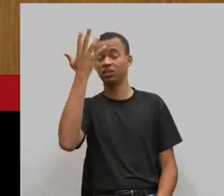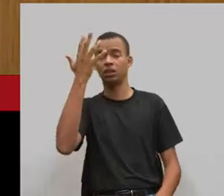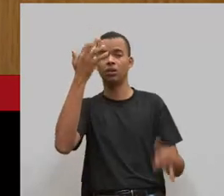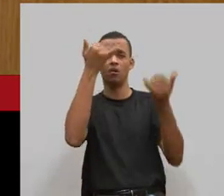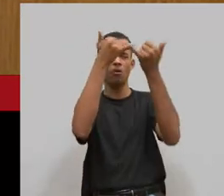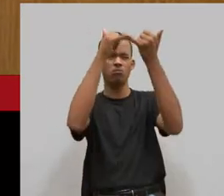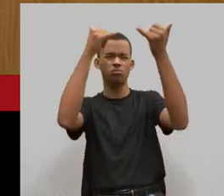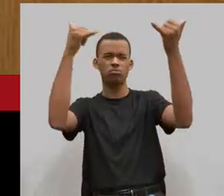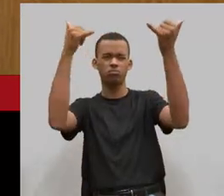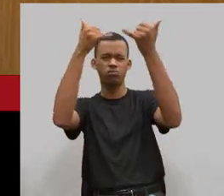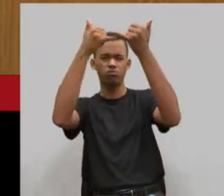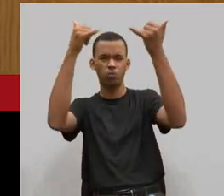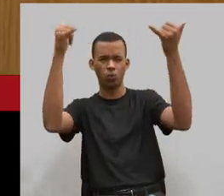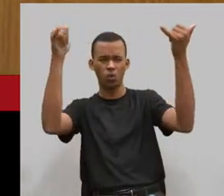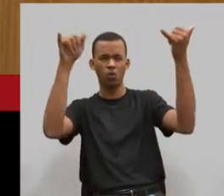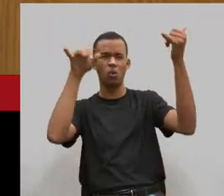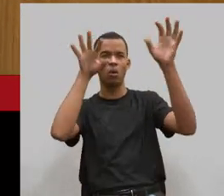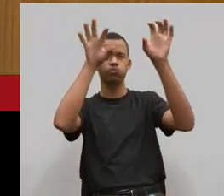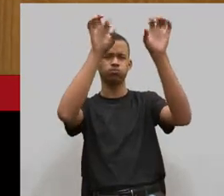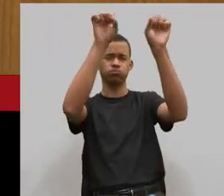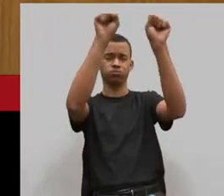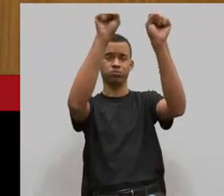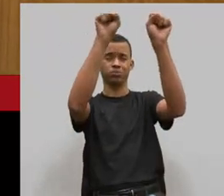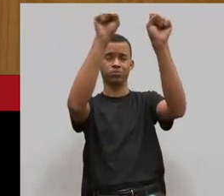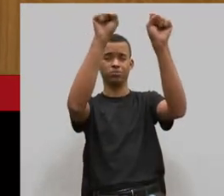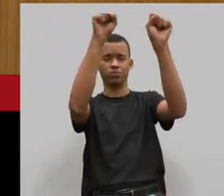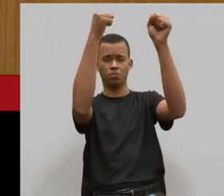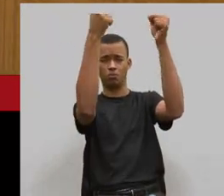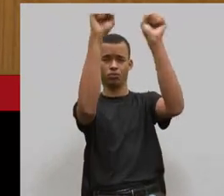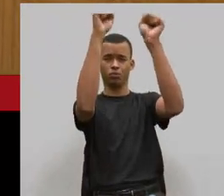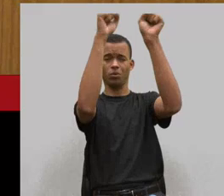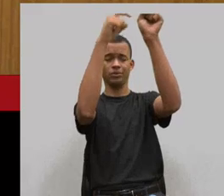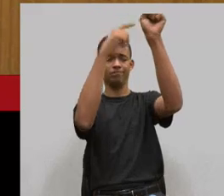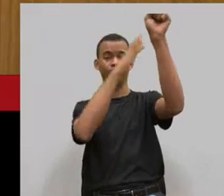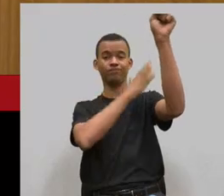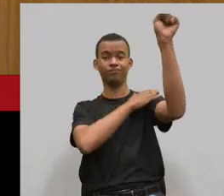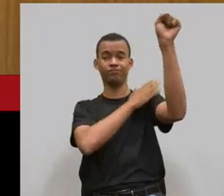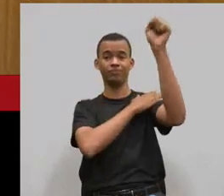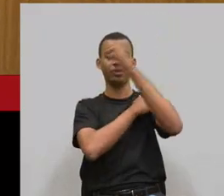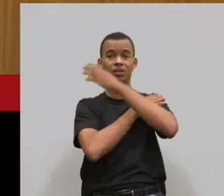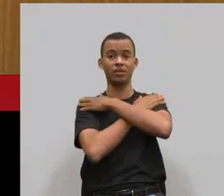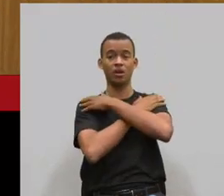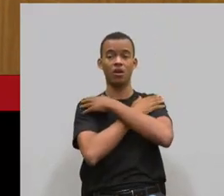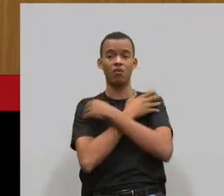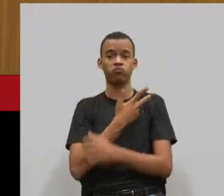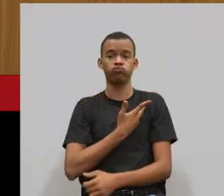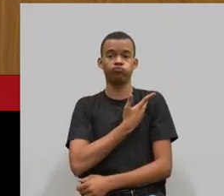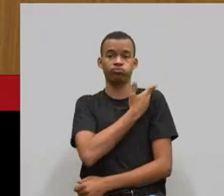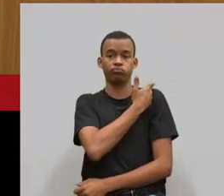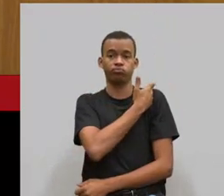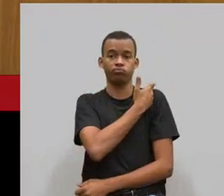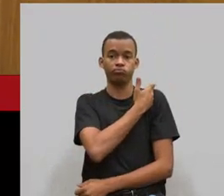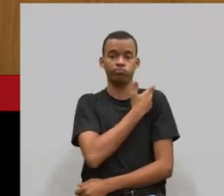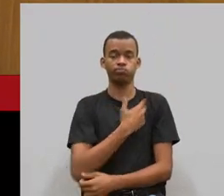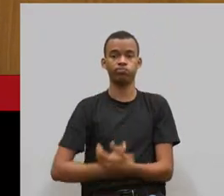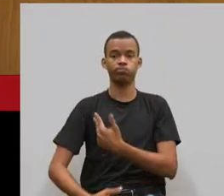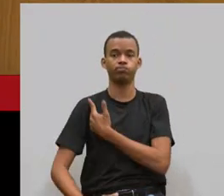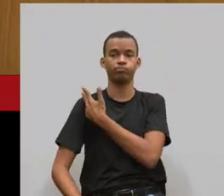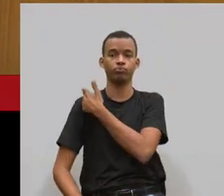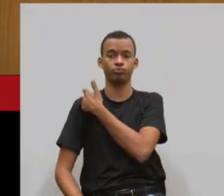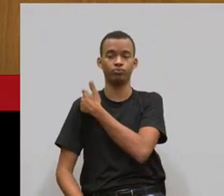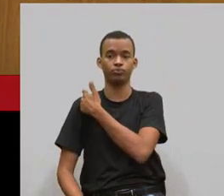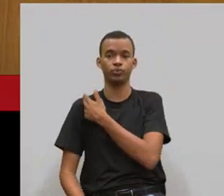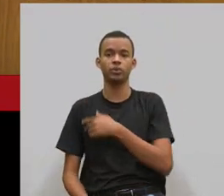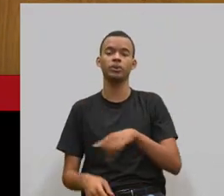onde que eu perdi os dois membros superiores e um membro inferior me causando eh